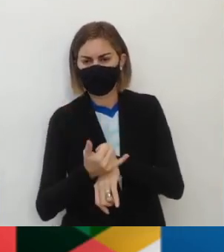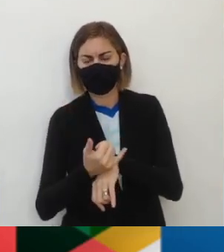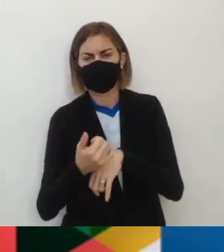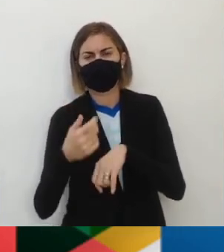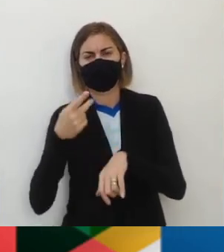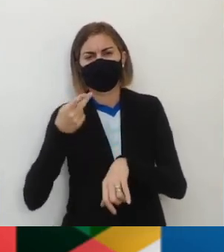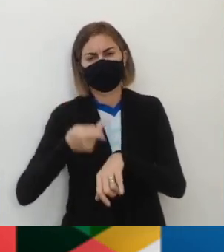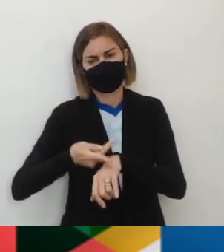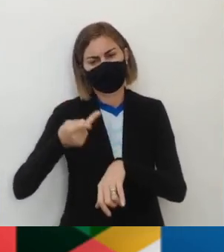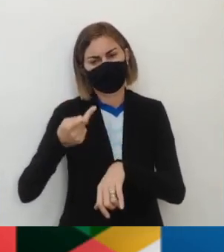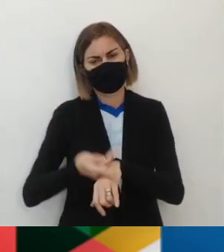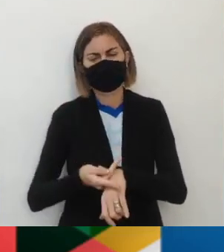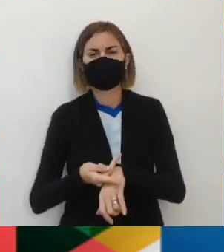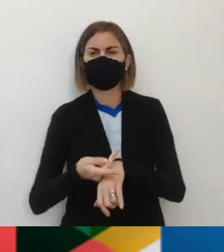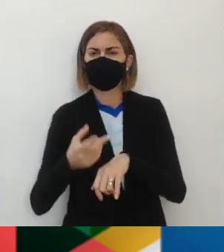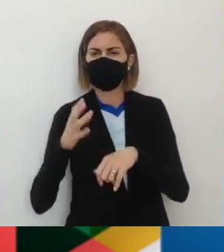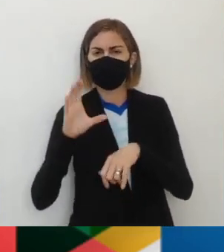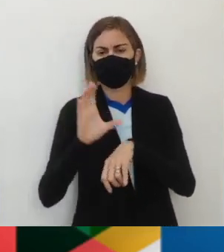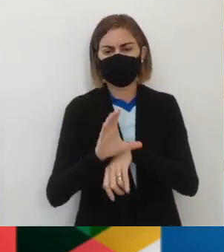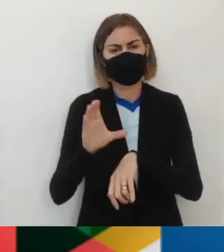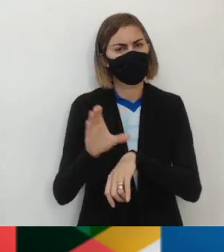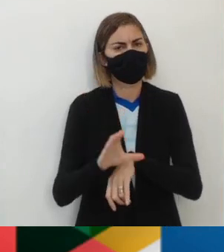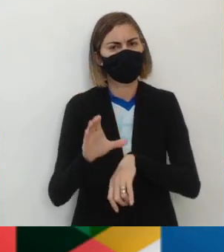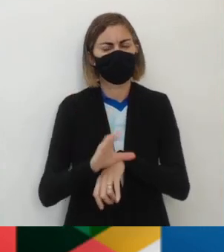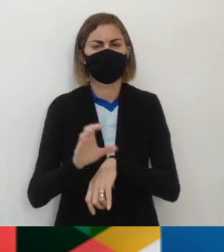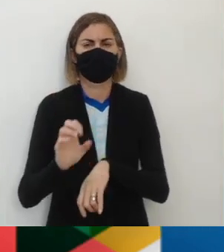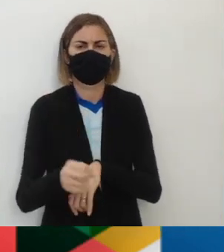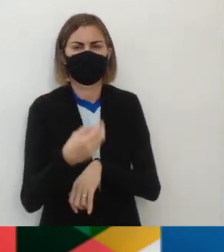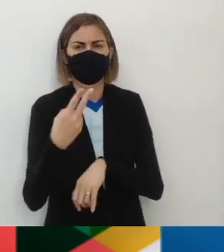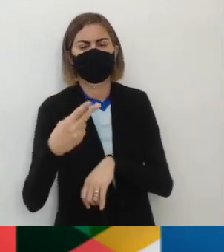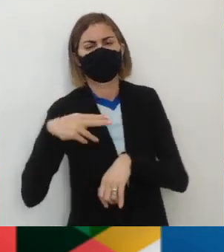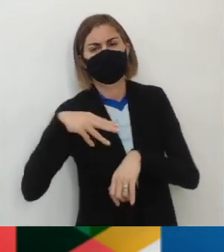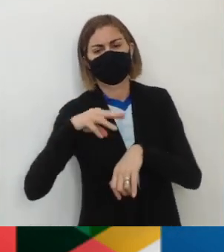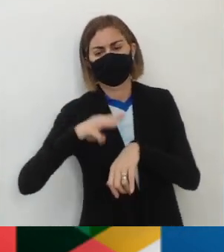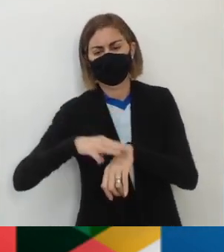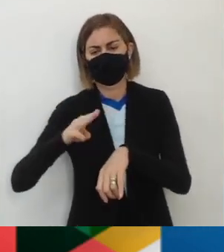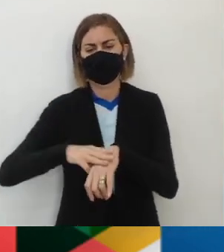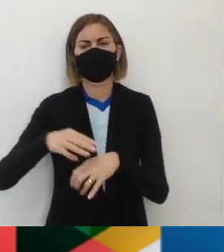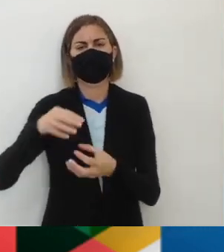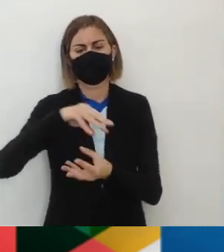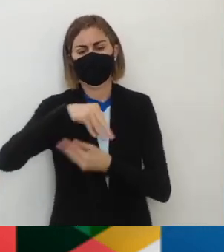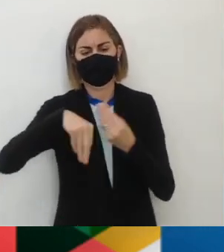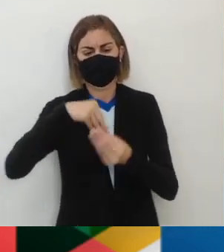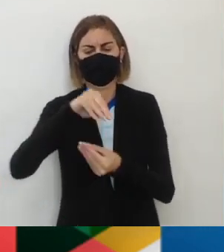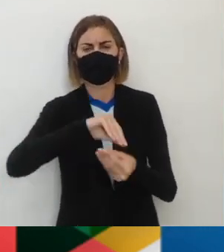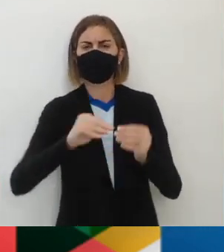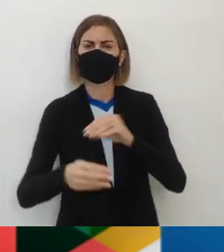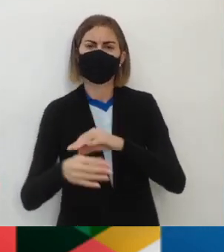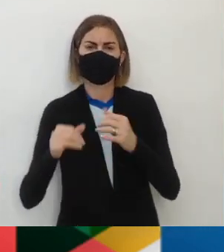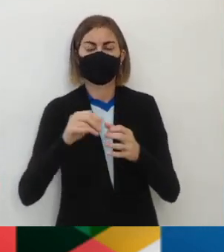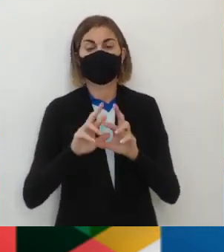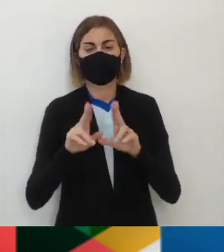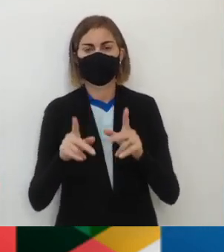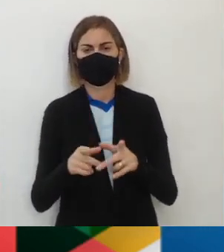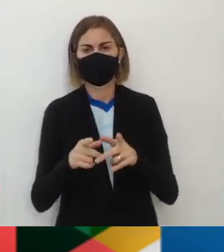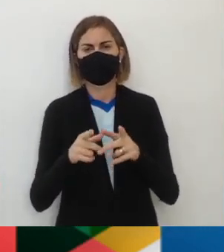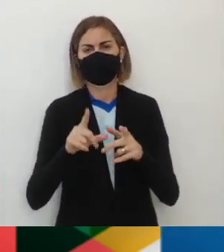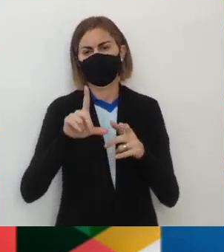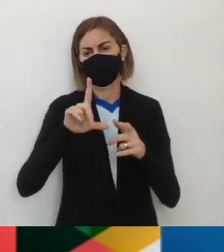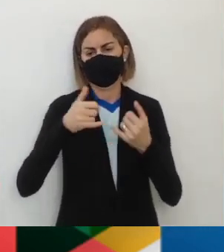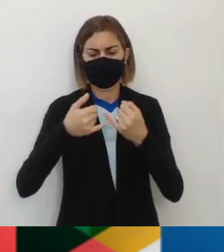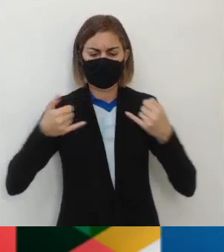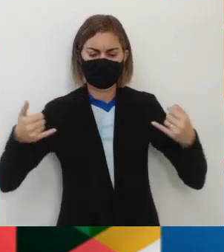prata com prata, cobre com cobre, ou metais de elementos químicos diferentes, né? Então, uma